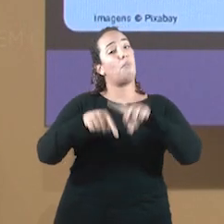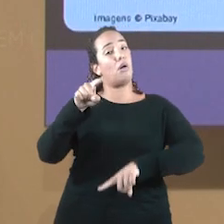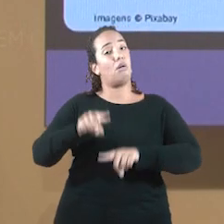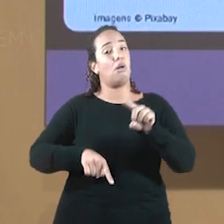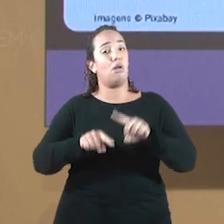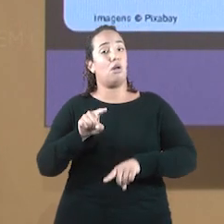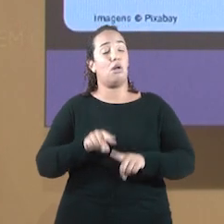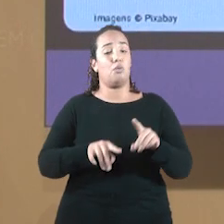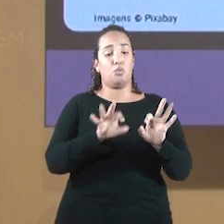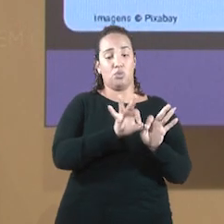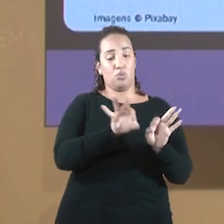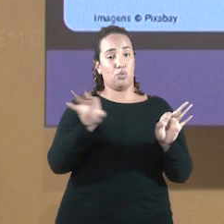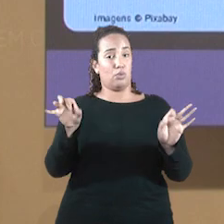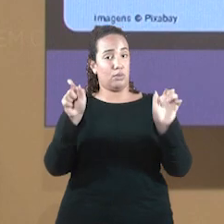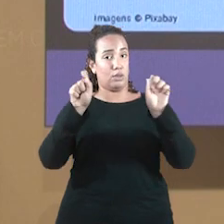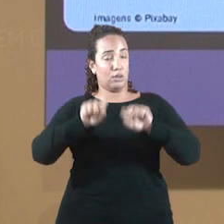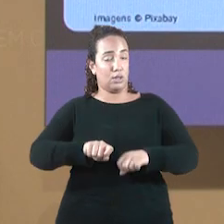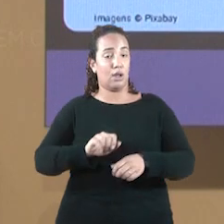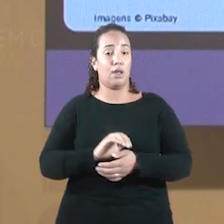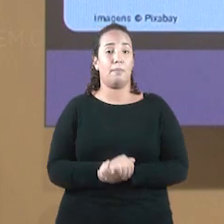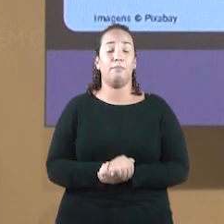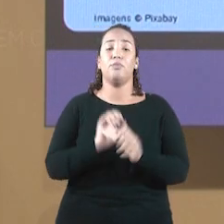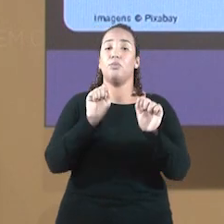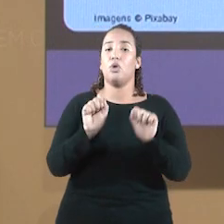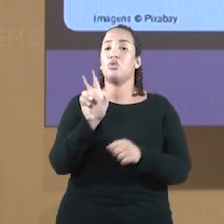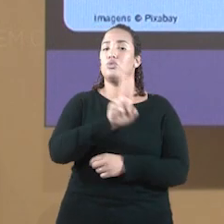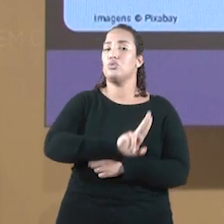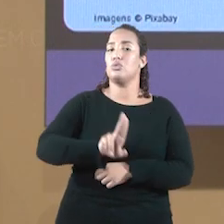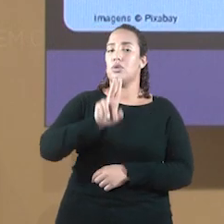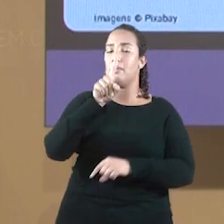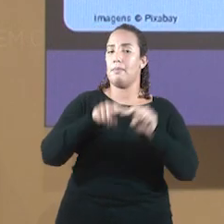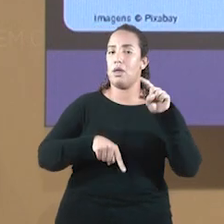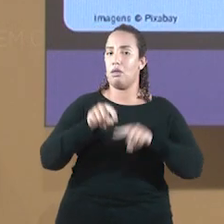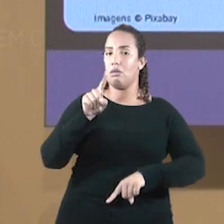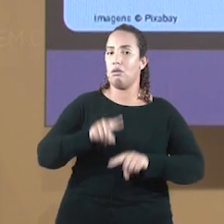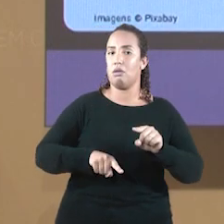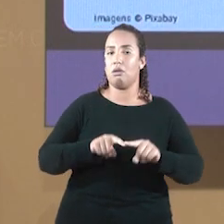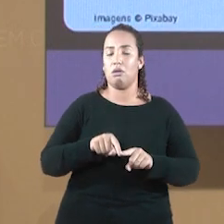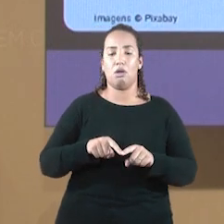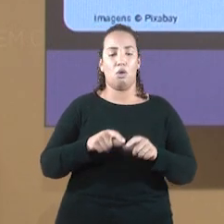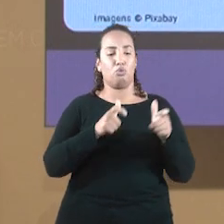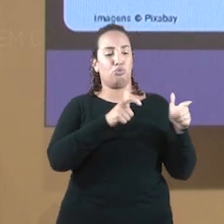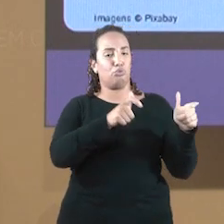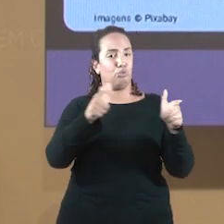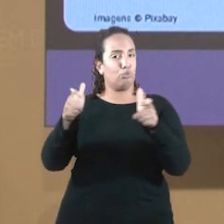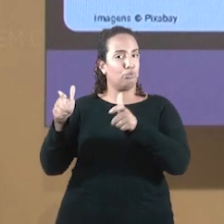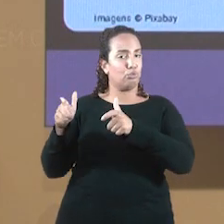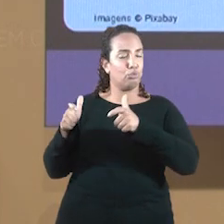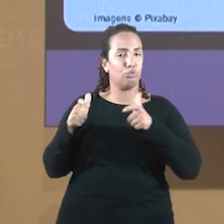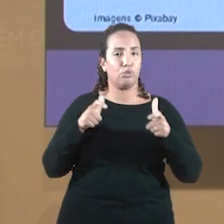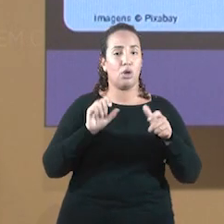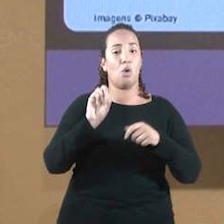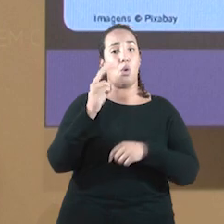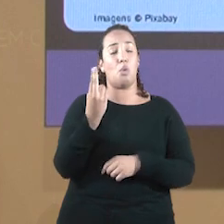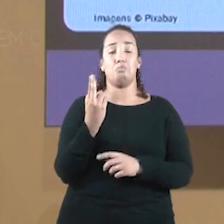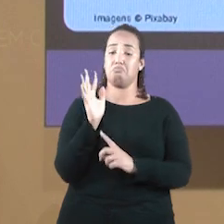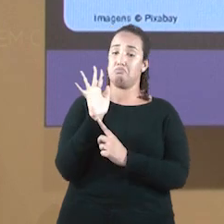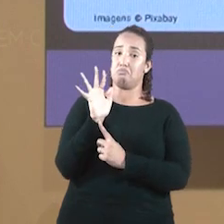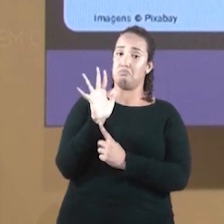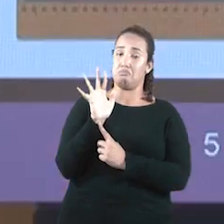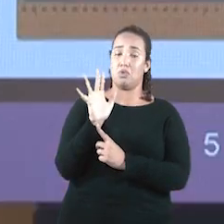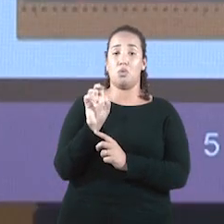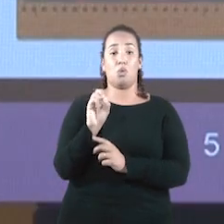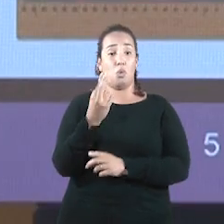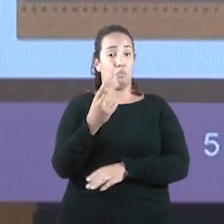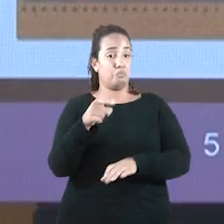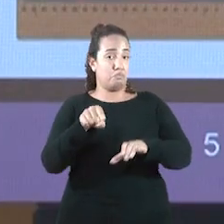medir o comprimento. Podemos usar objetos que tivermos ao nosso redor ou até mesmo a nossa mão, o nosso